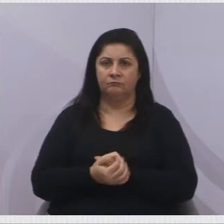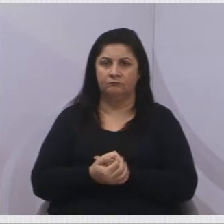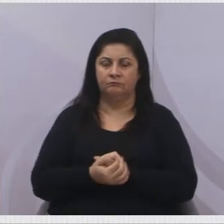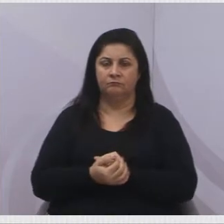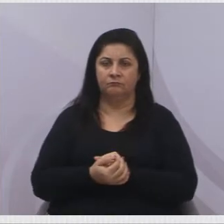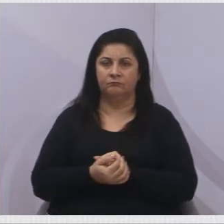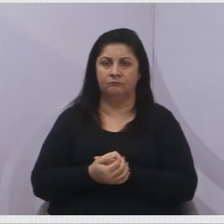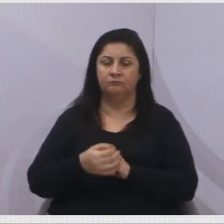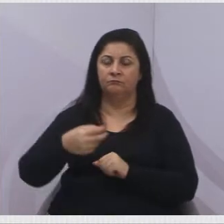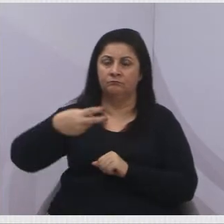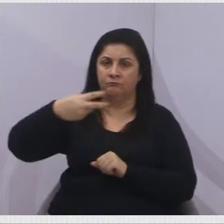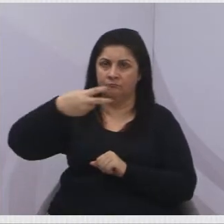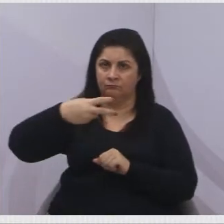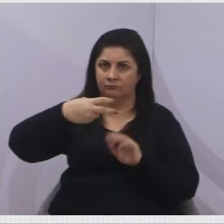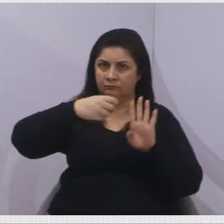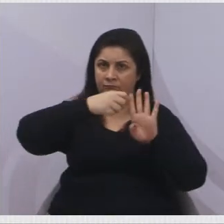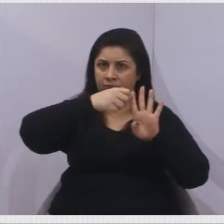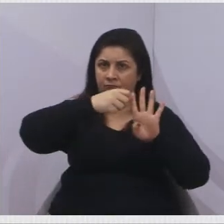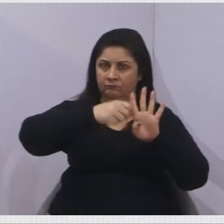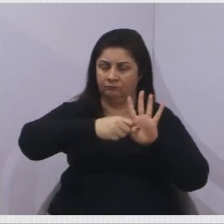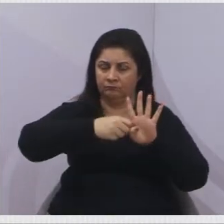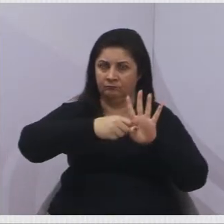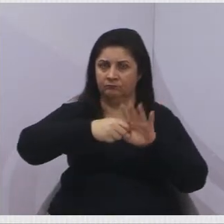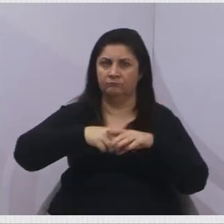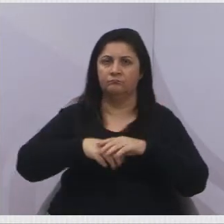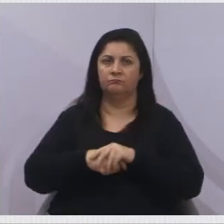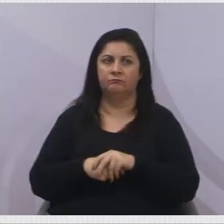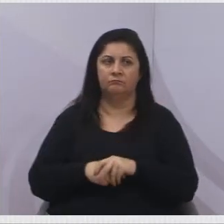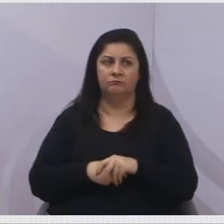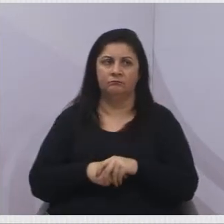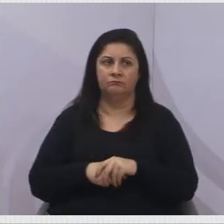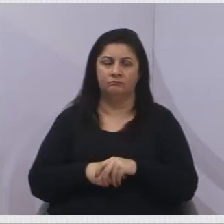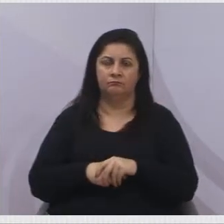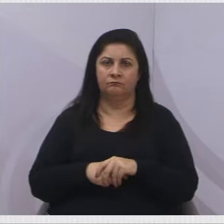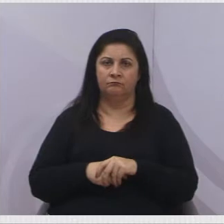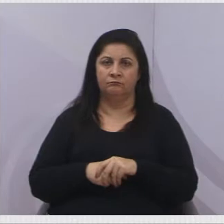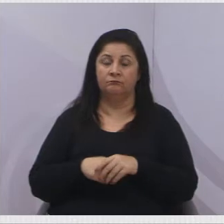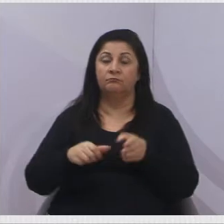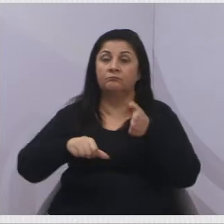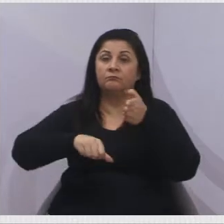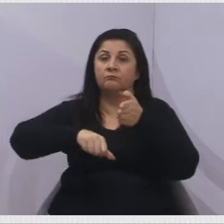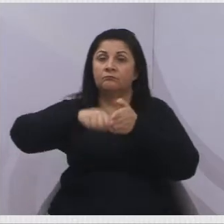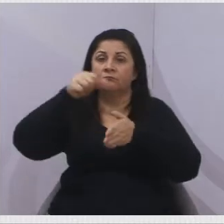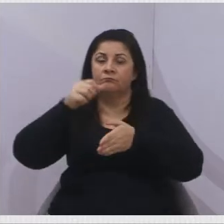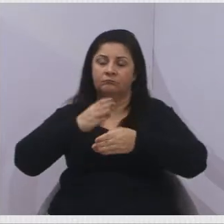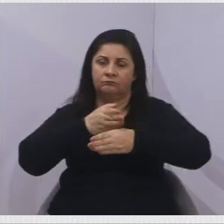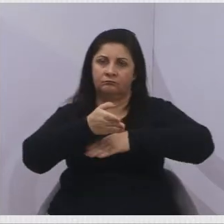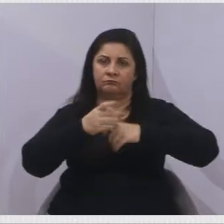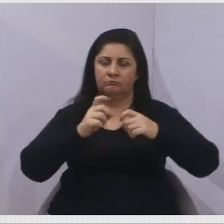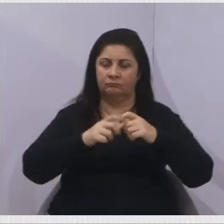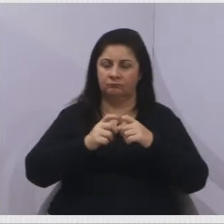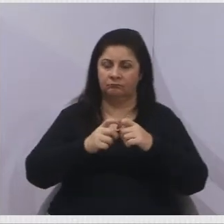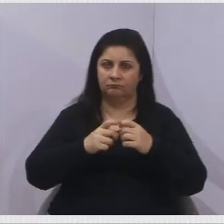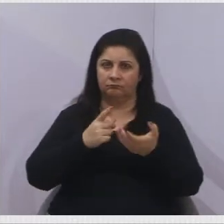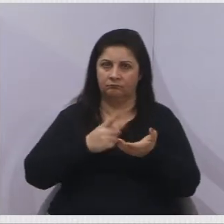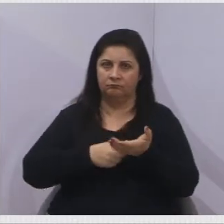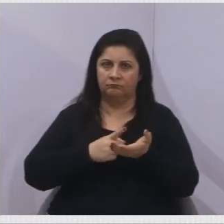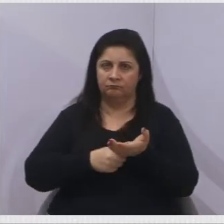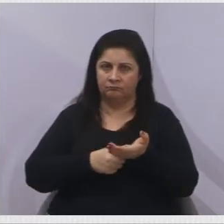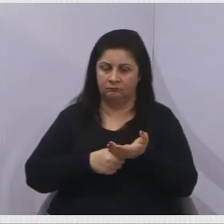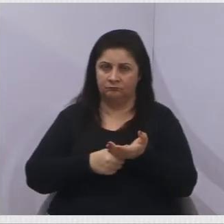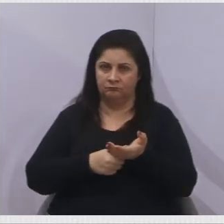segundo quadrimestre de 2021, ou seja, as consultas de primeira vez que são agendadas no